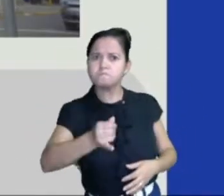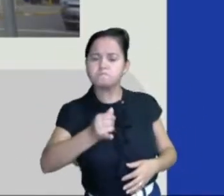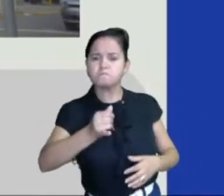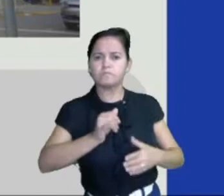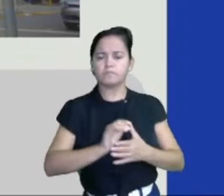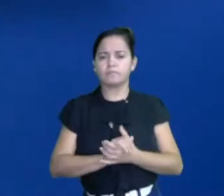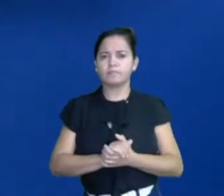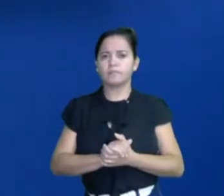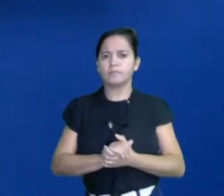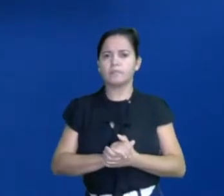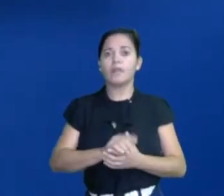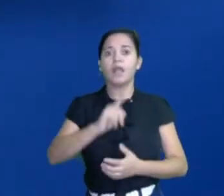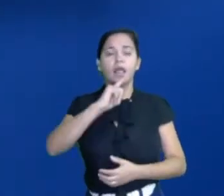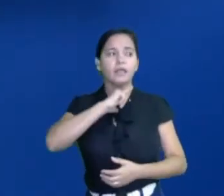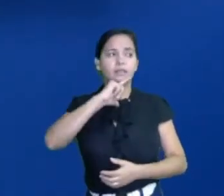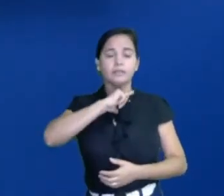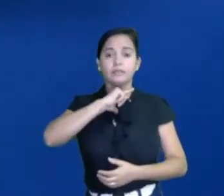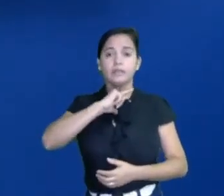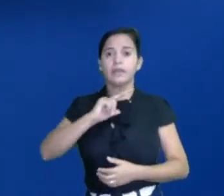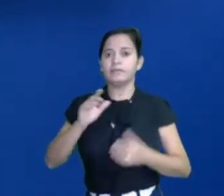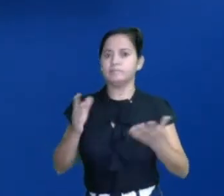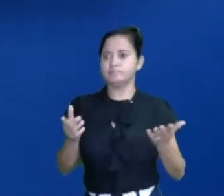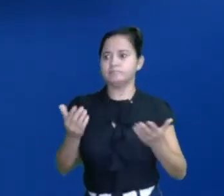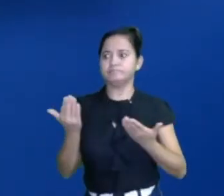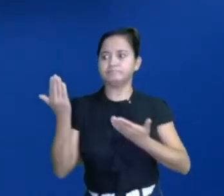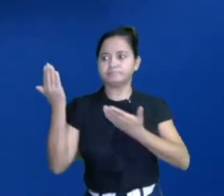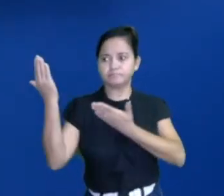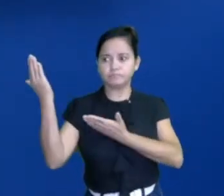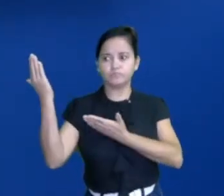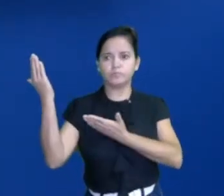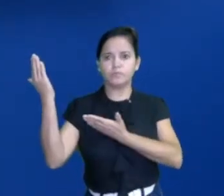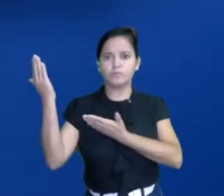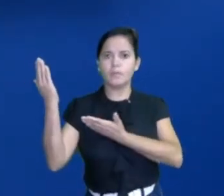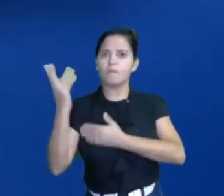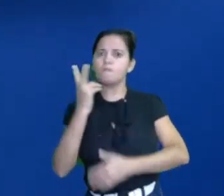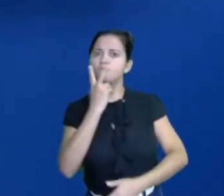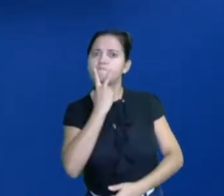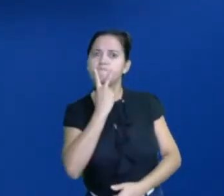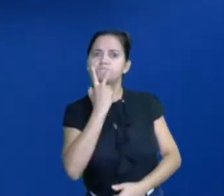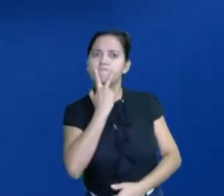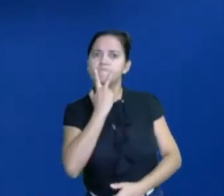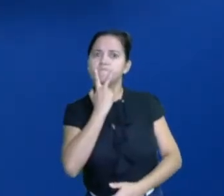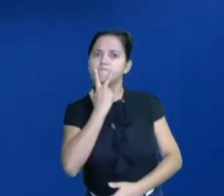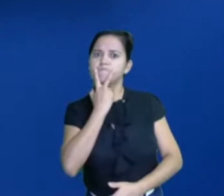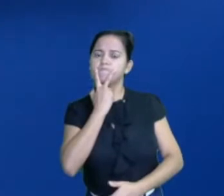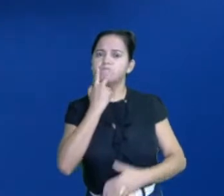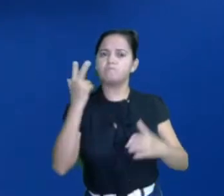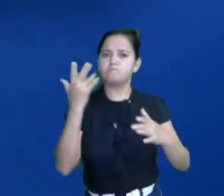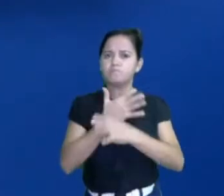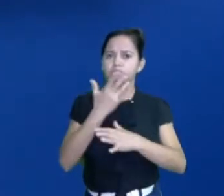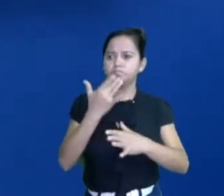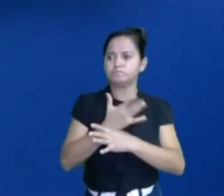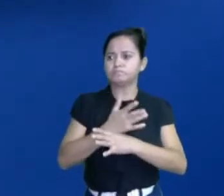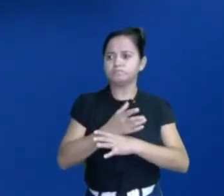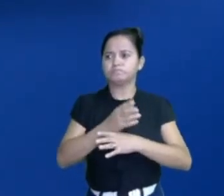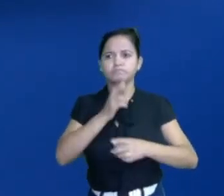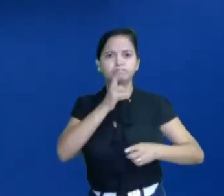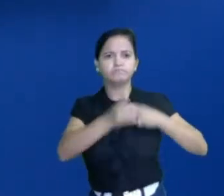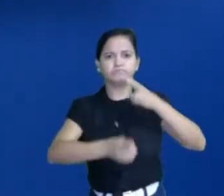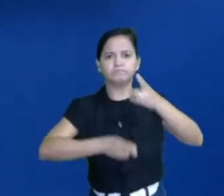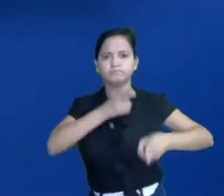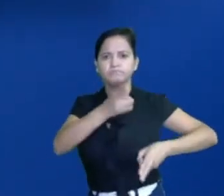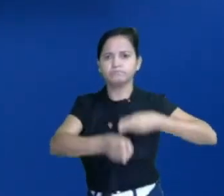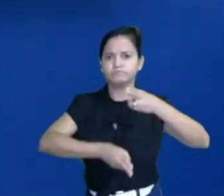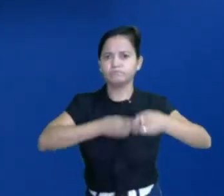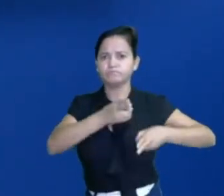lá. Como patrimônio histórico, nós temos aqui, aqui em Vitória de Santo Antão, o conjunto ferroviário.